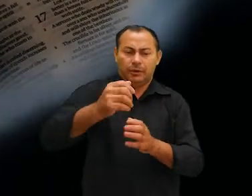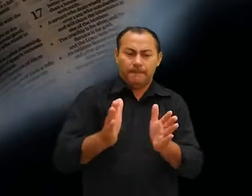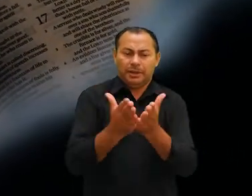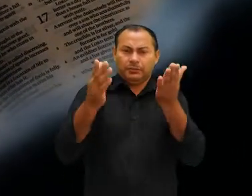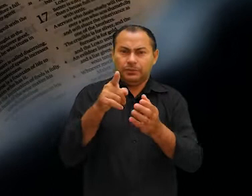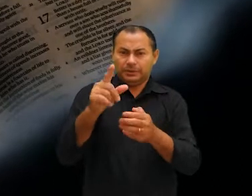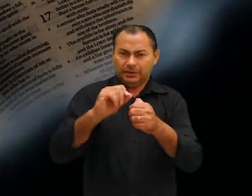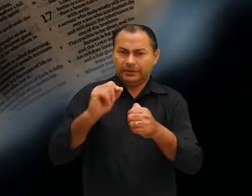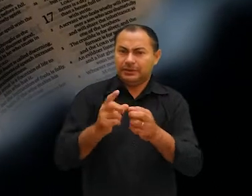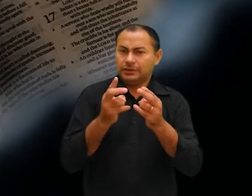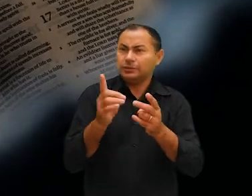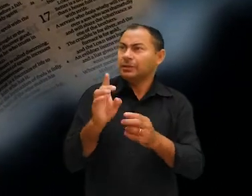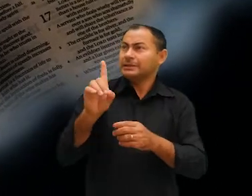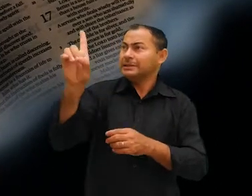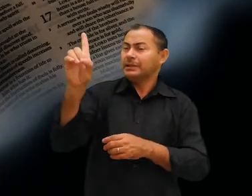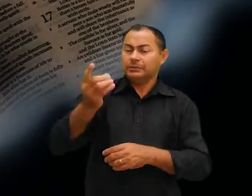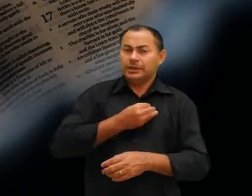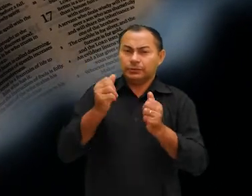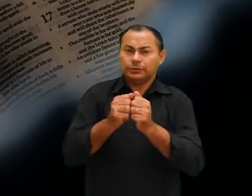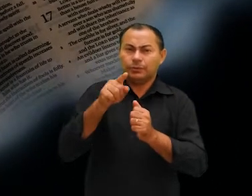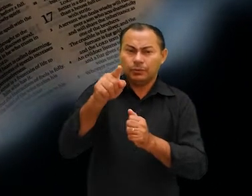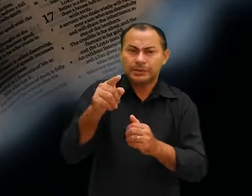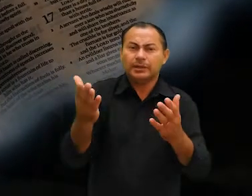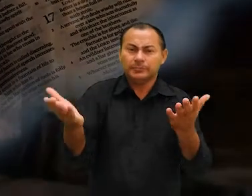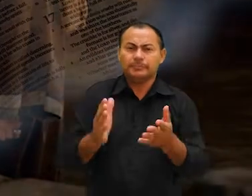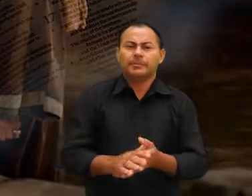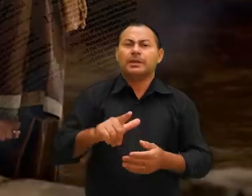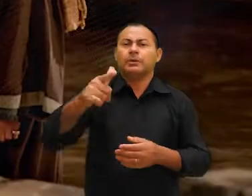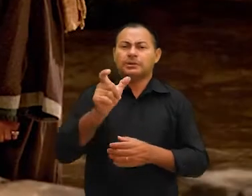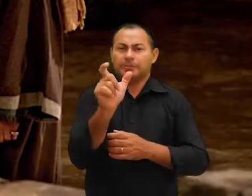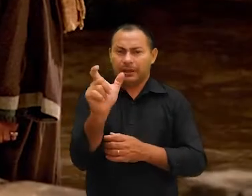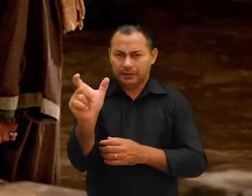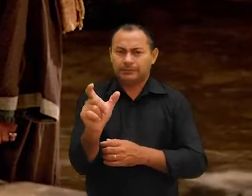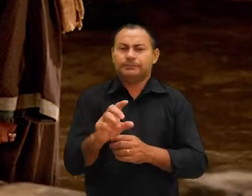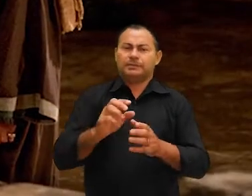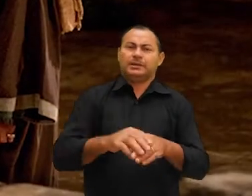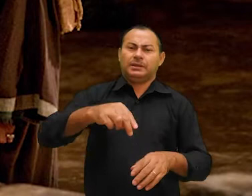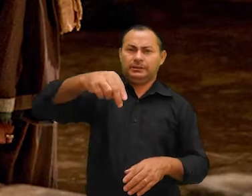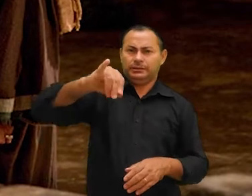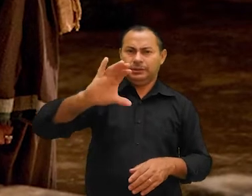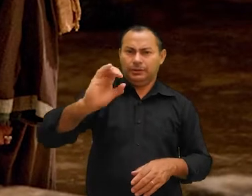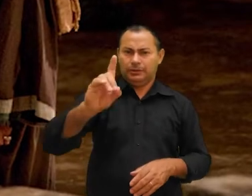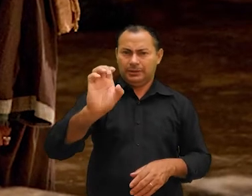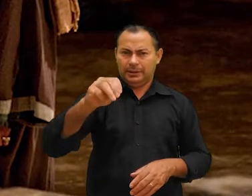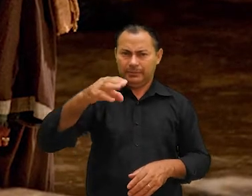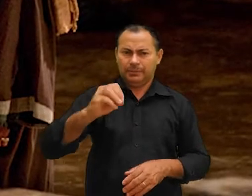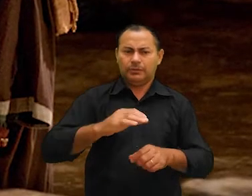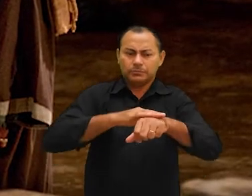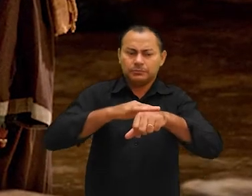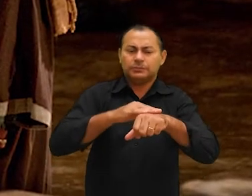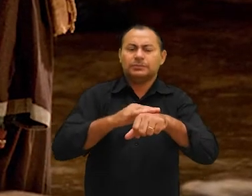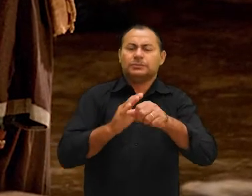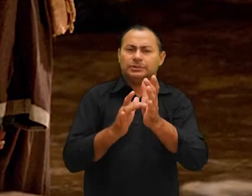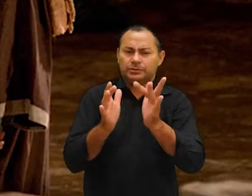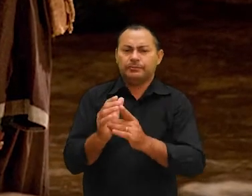realizar um sinais miraculosos que está fazendo se Deus não estiver com ele em outras palavras não podemos estava iniciando a